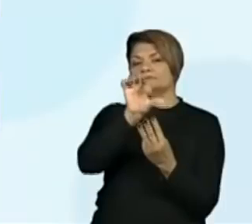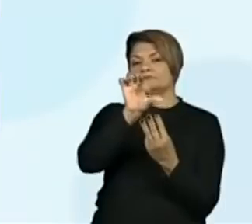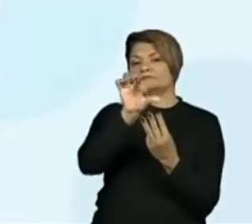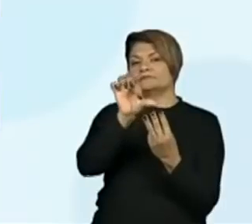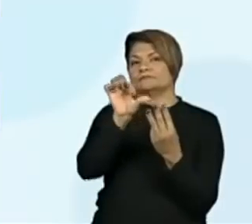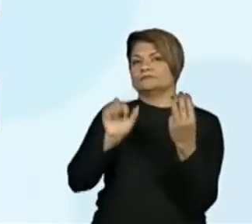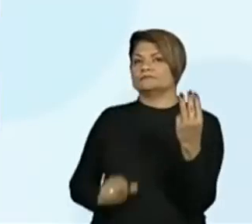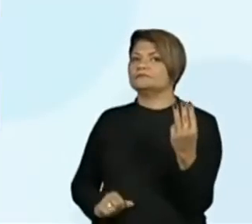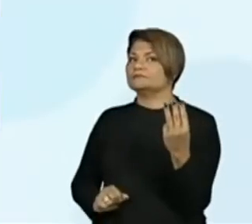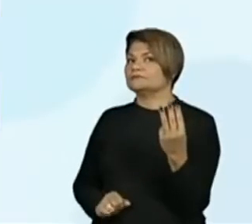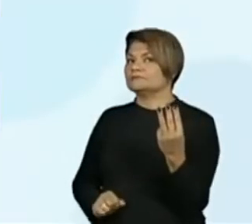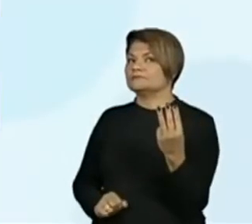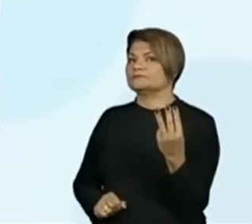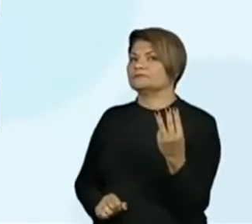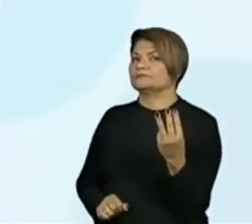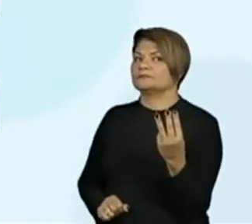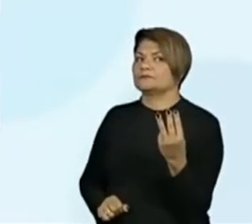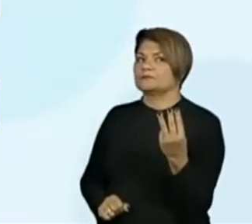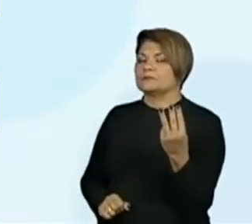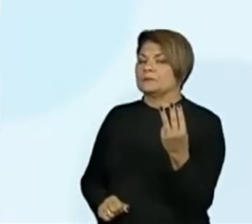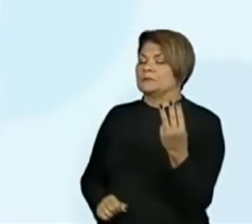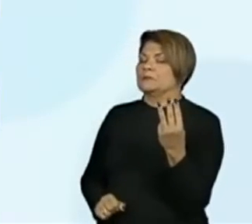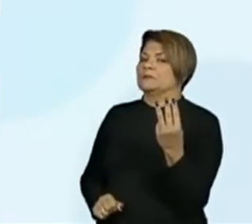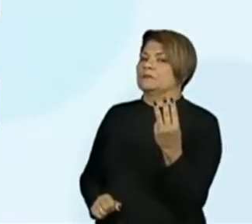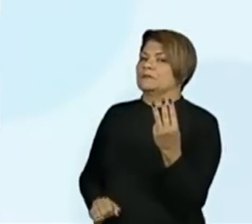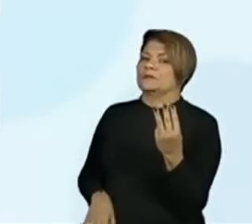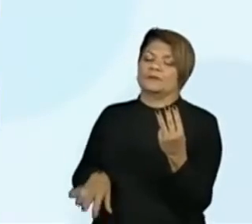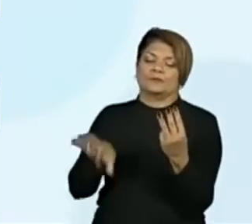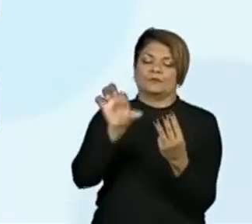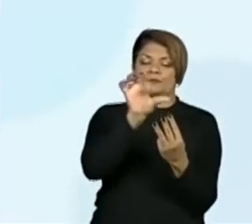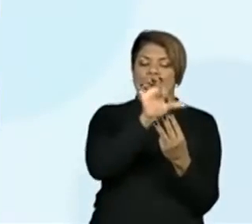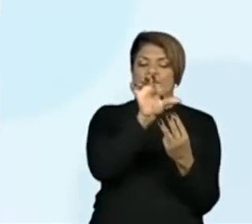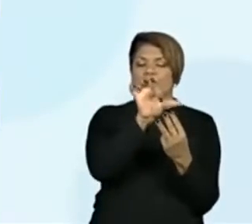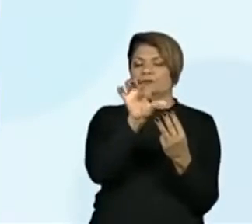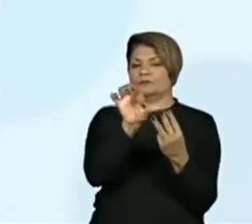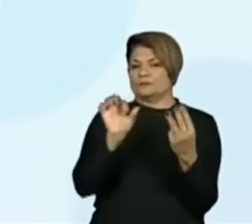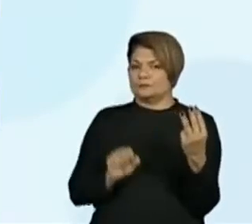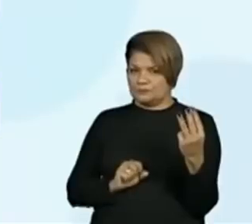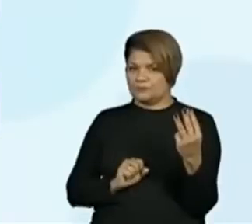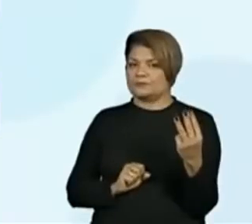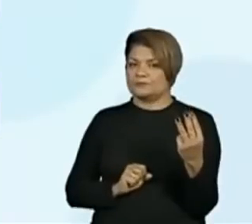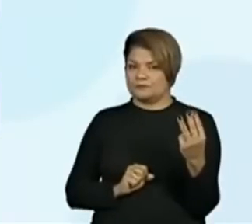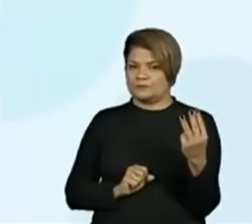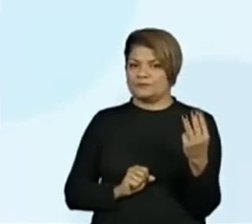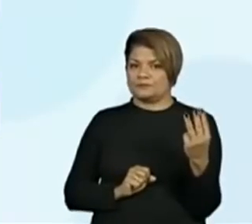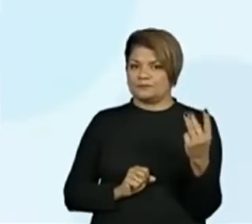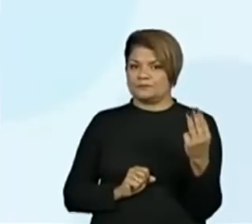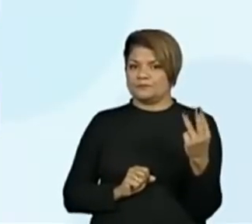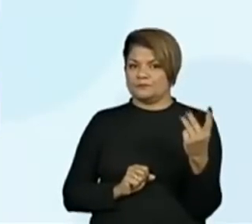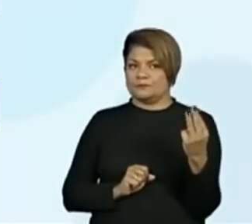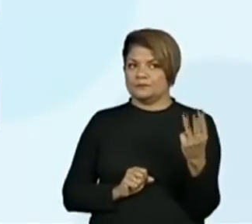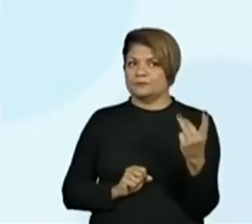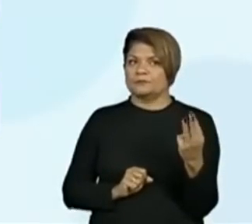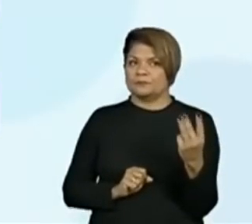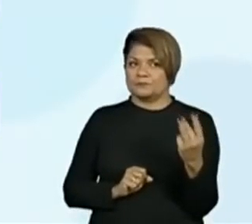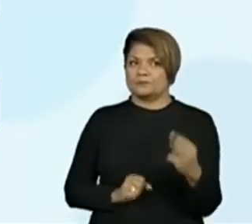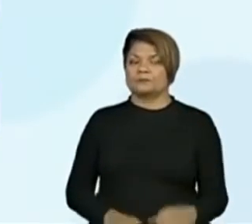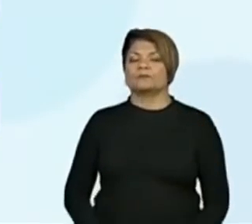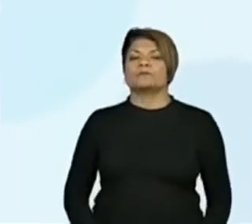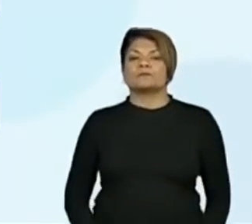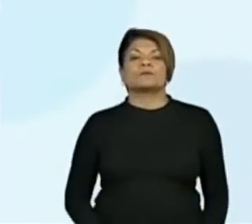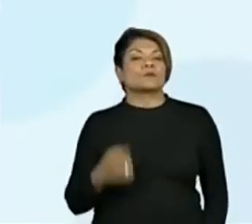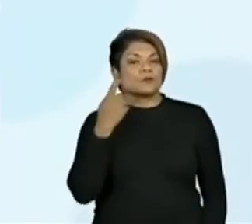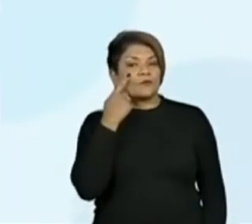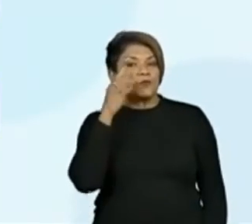algarismos iguais, mas em posições diferentes. Então, fica diferente para ler, tá bom? Olha só, vamos olhar aqui no